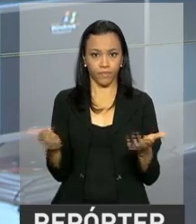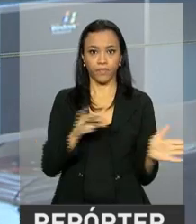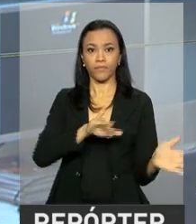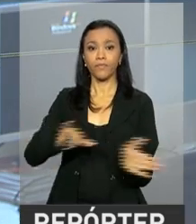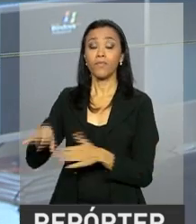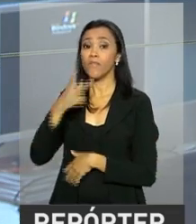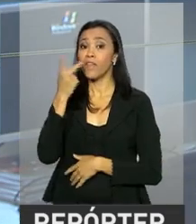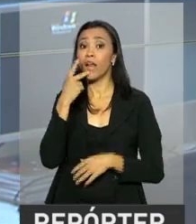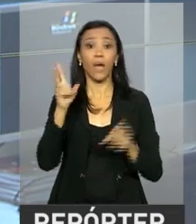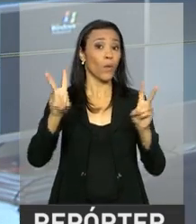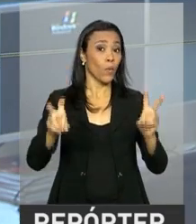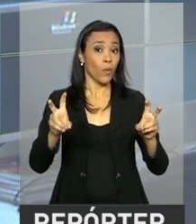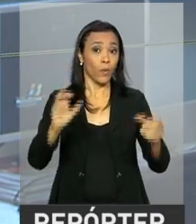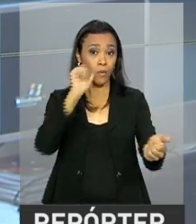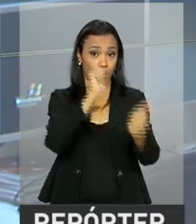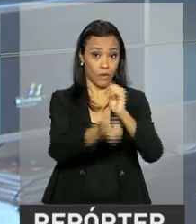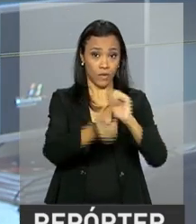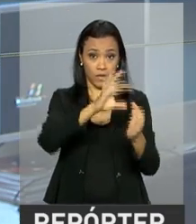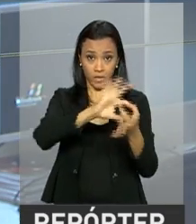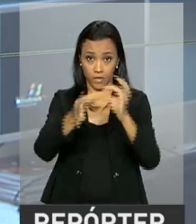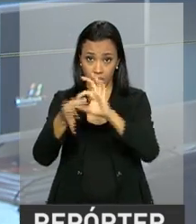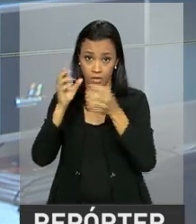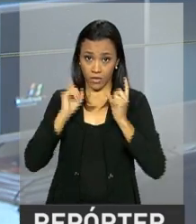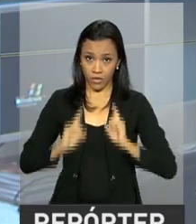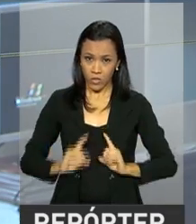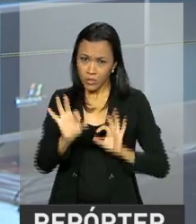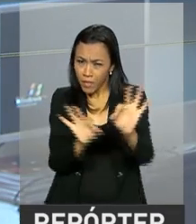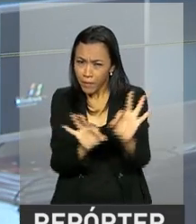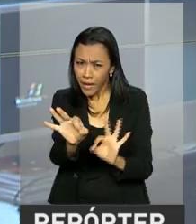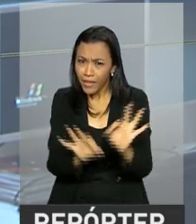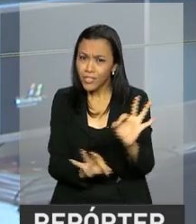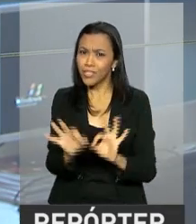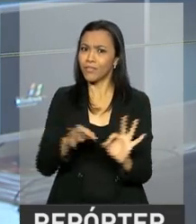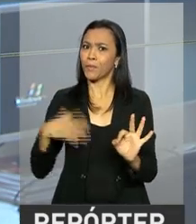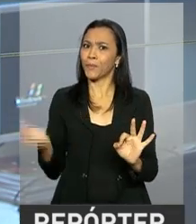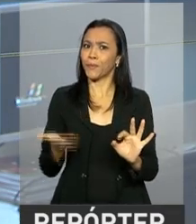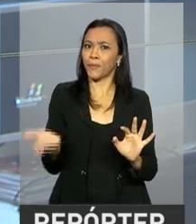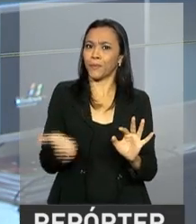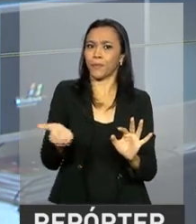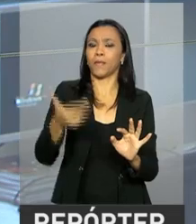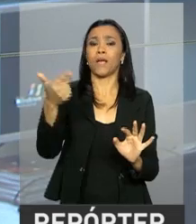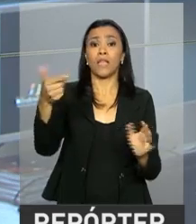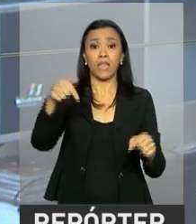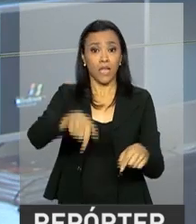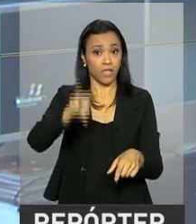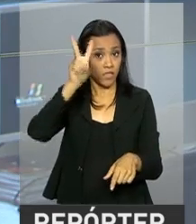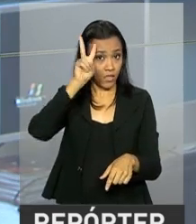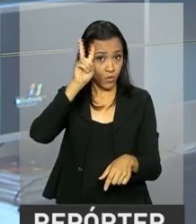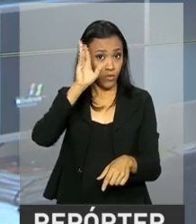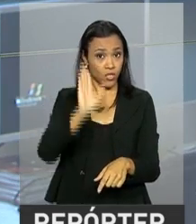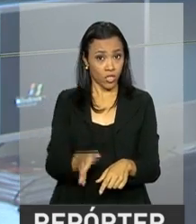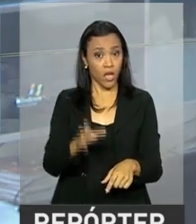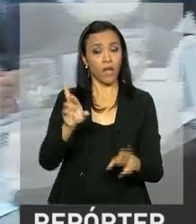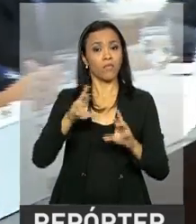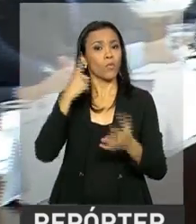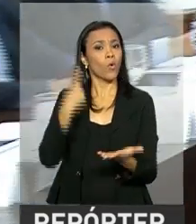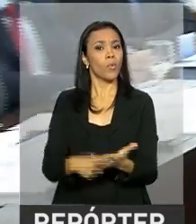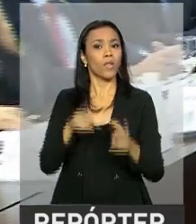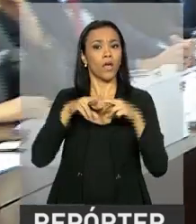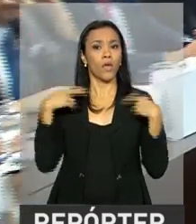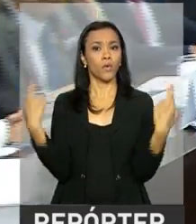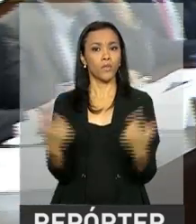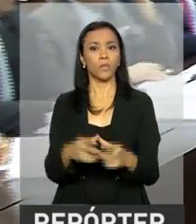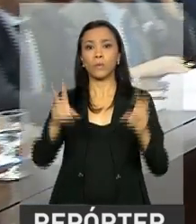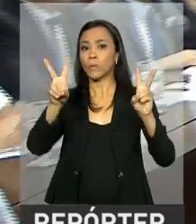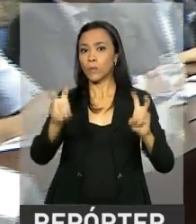falar agora de paralimpíadas os preparativos estão a todo vapor nesta segunda-feira Foi realizada uma reunião para